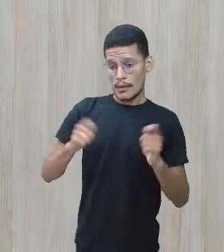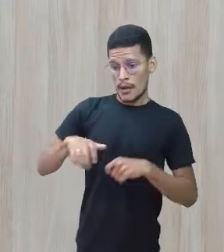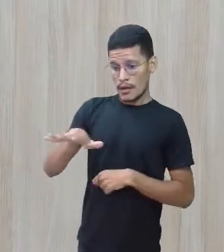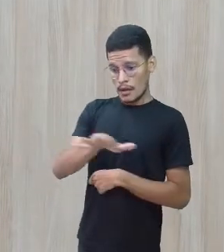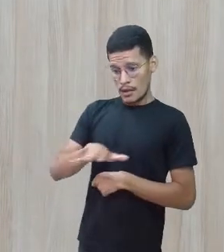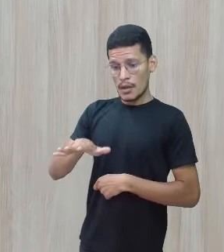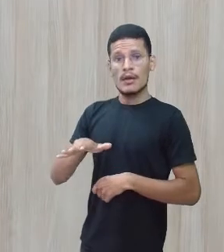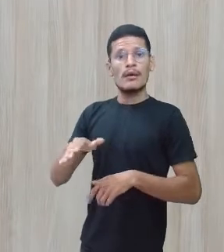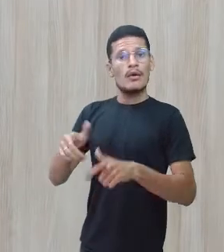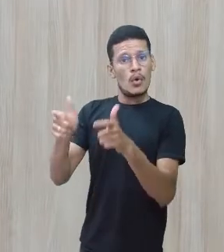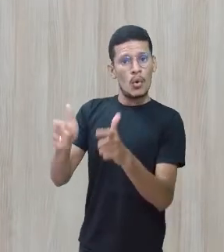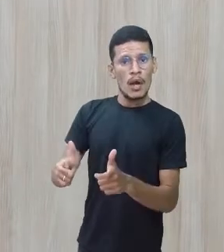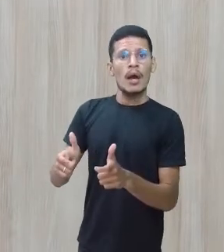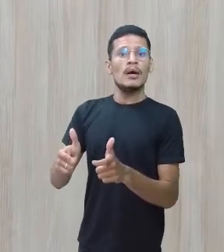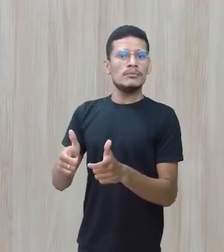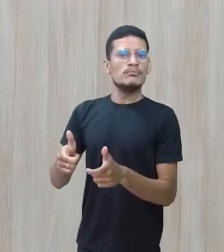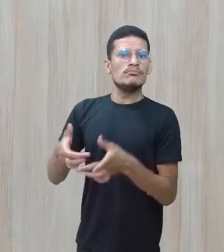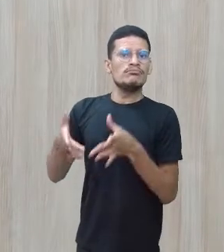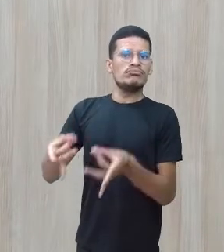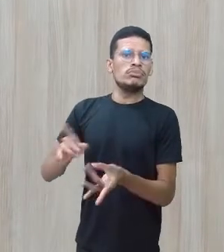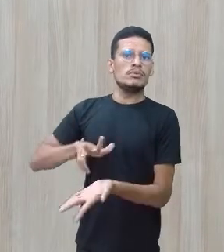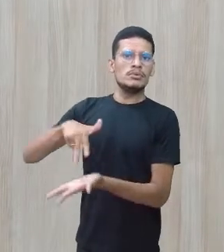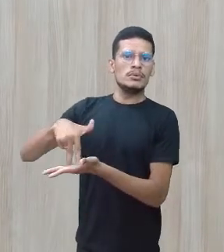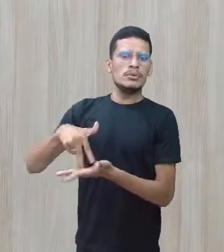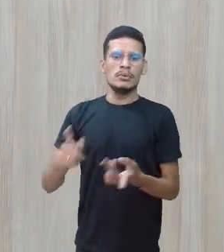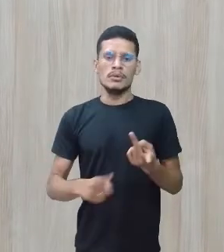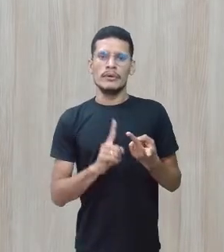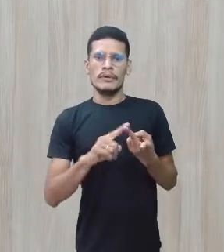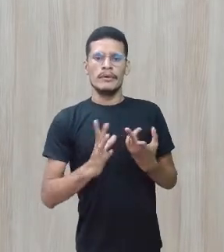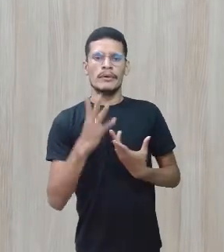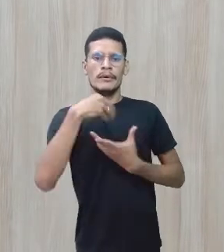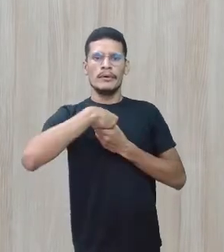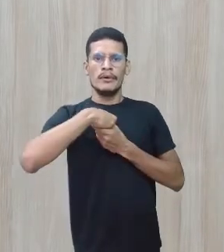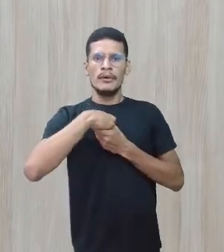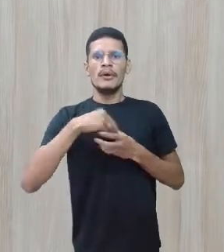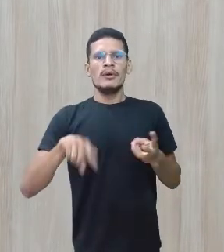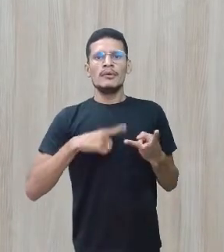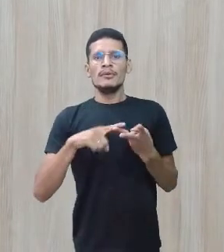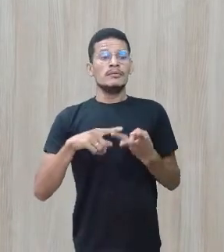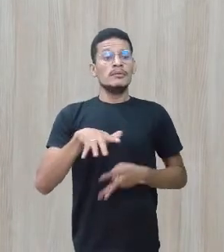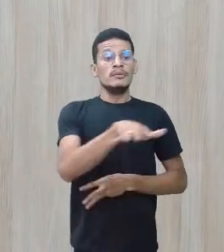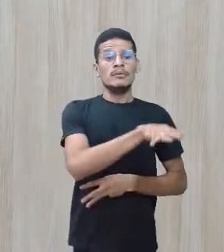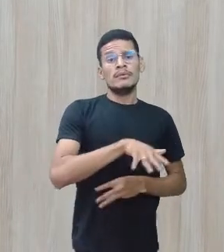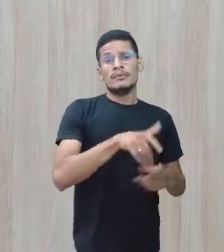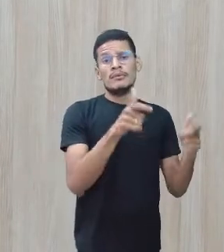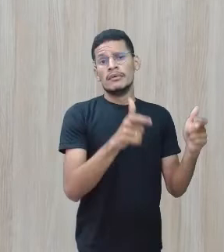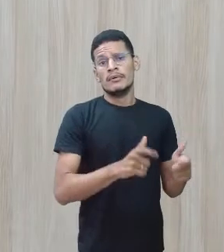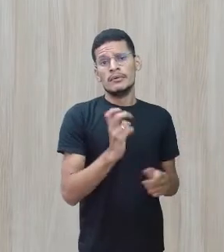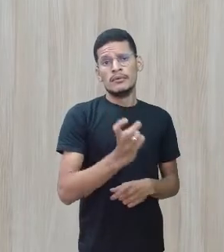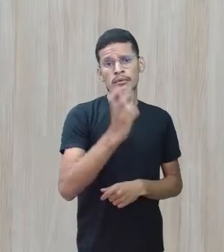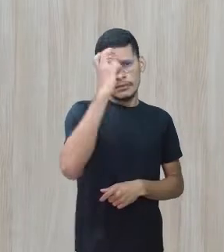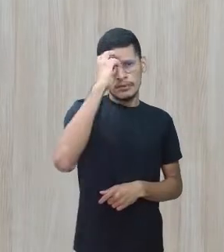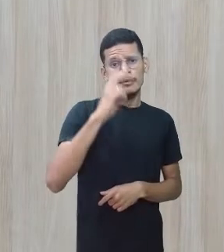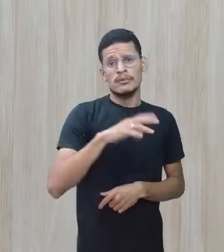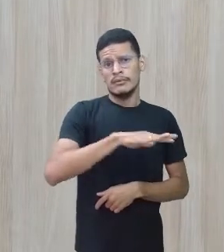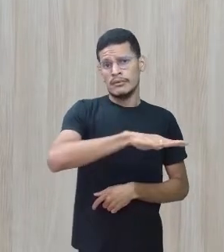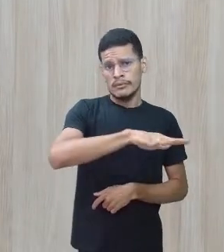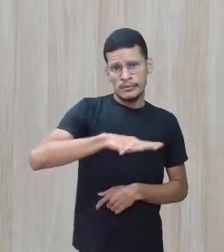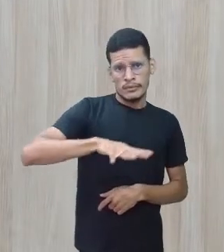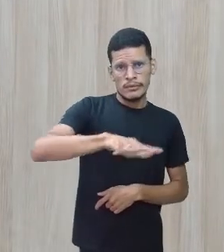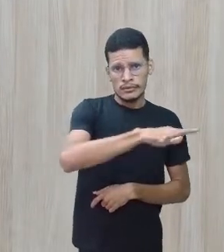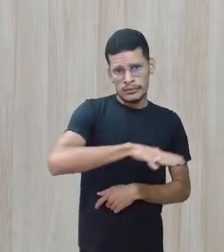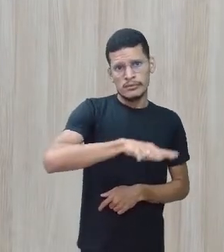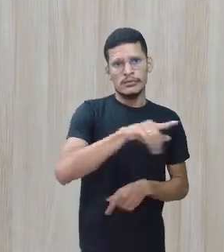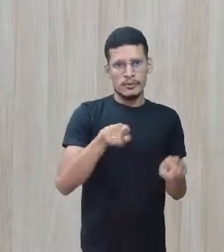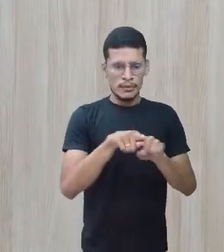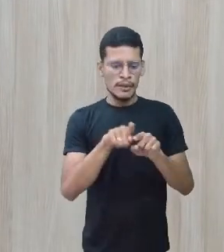espaço físico, um espaço interior, um espaço cultural, não é? A